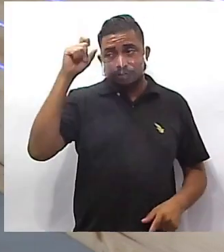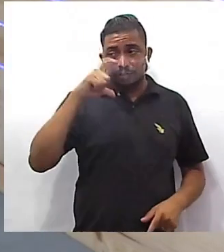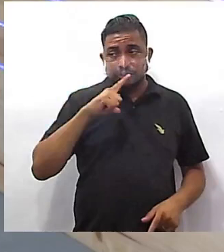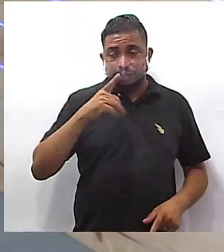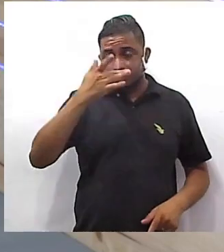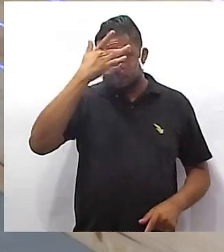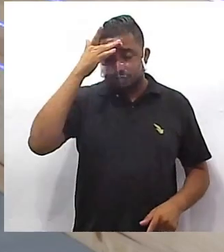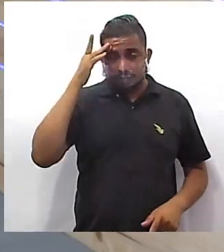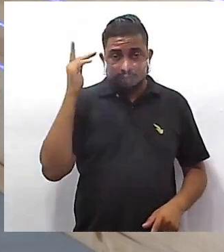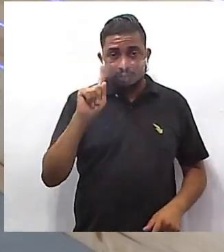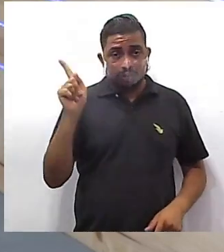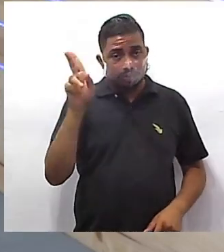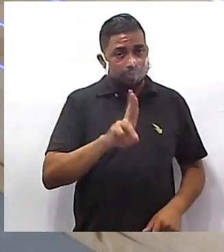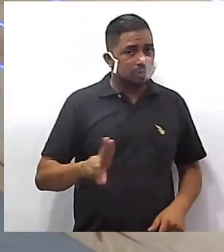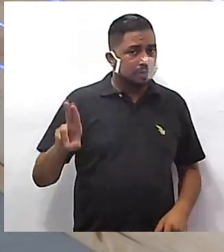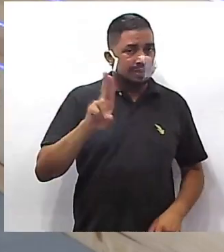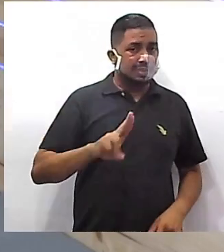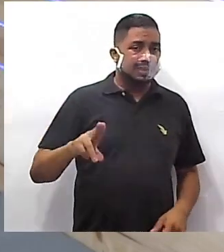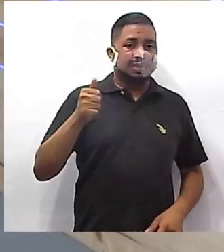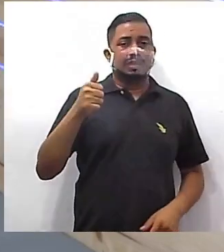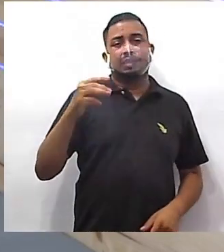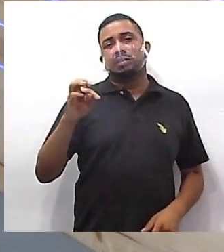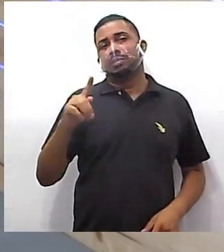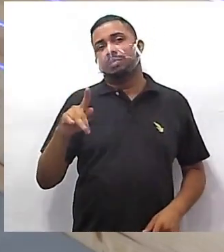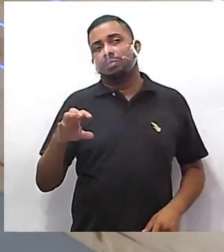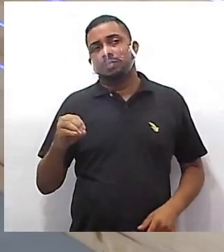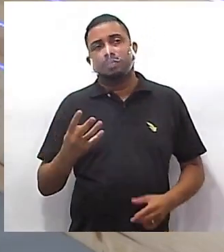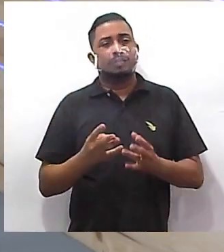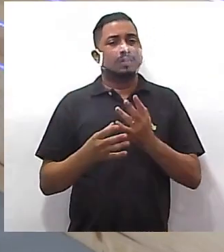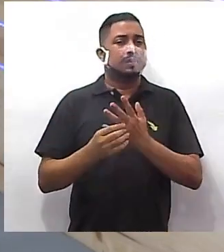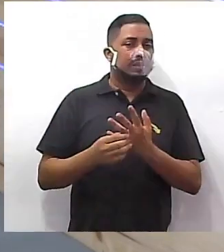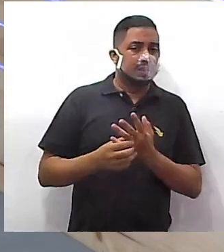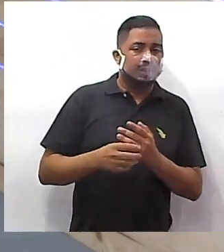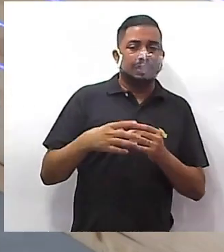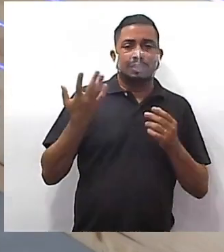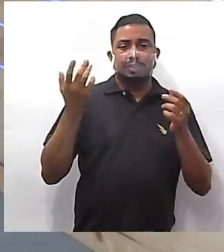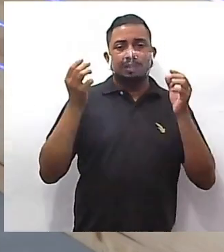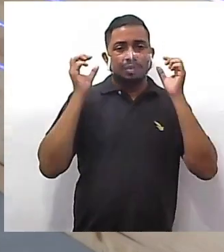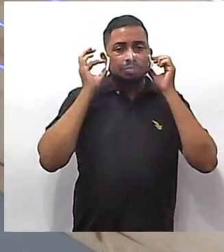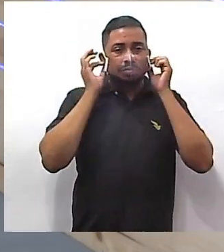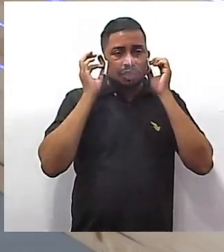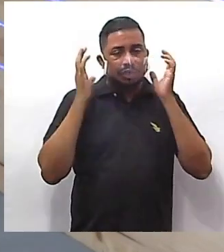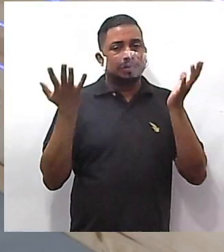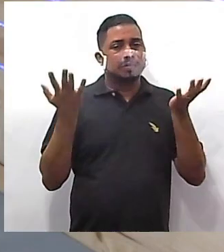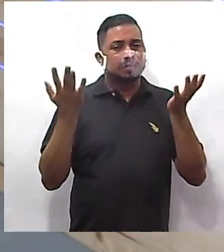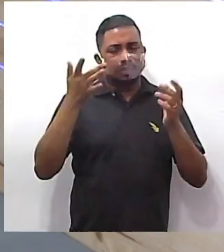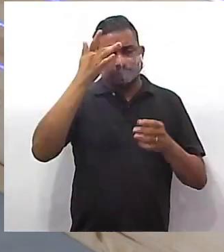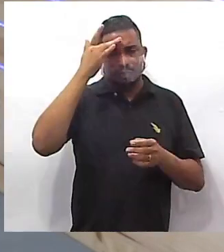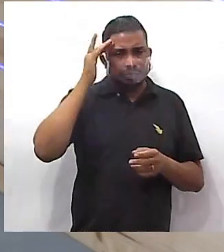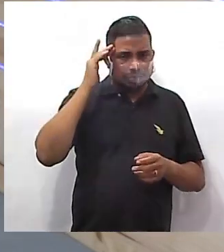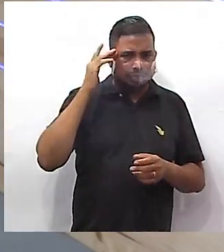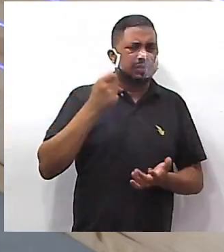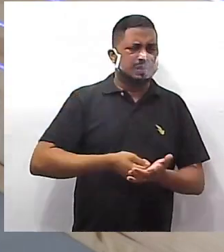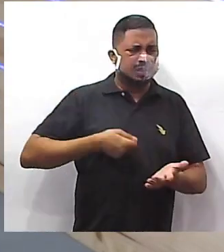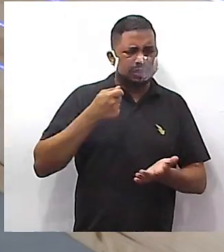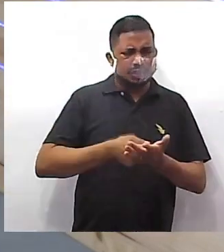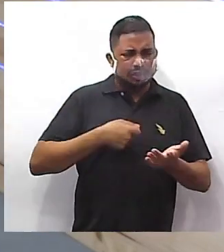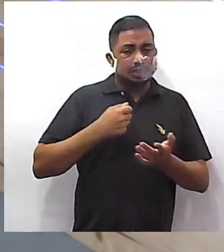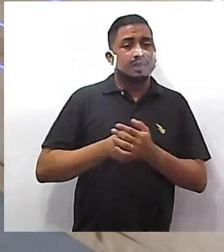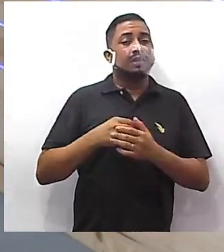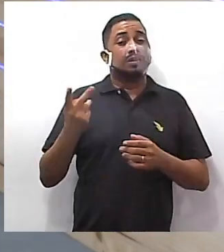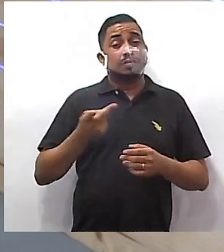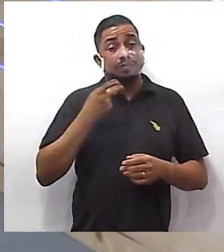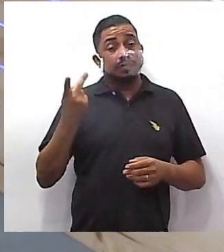pessoas não usarem adornos, não usarem anéis, não usarem brincos. E os colaboradores insistiam. E aí a gente